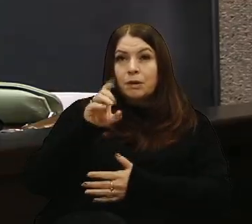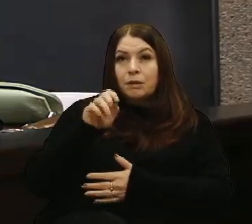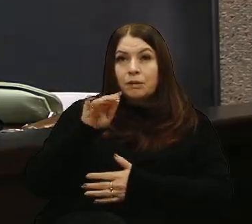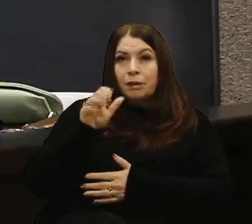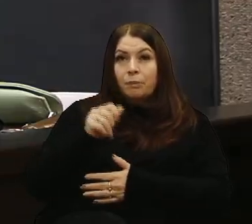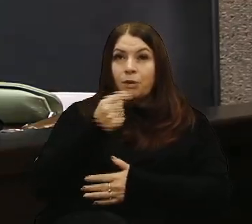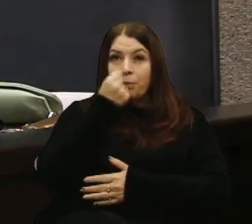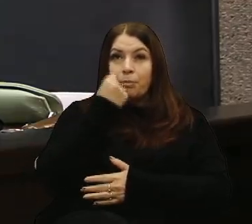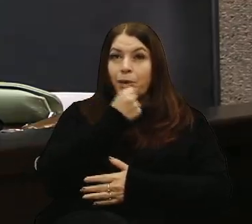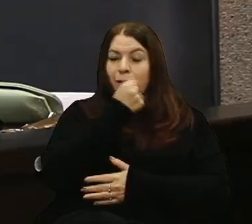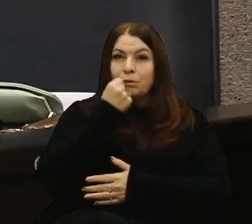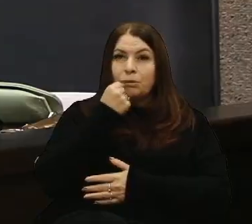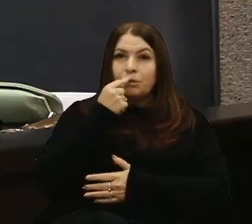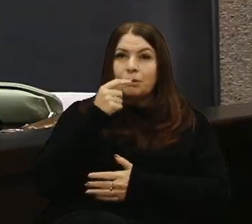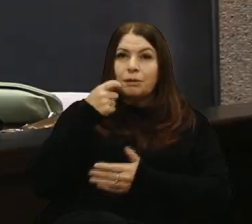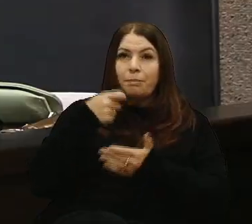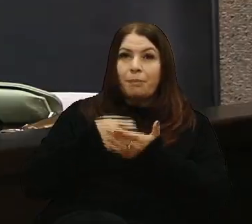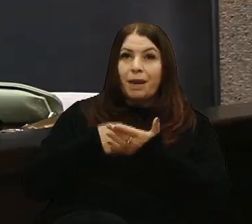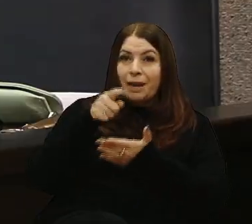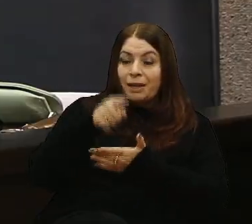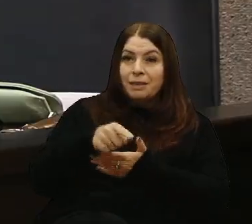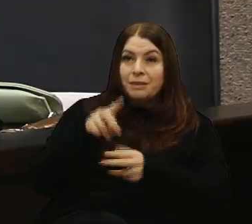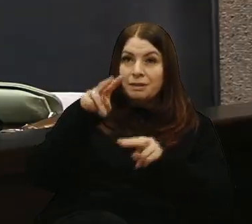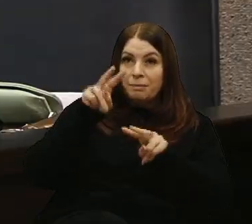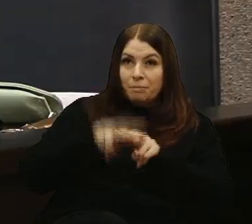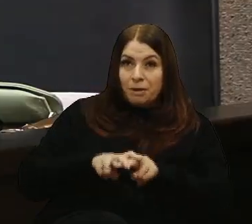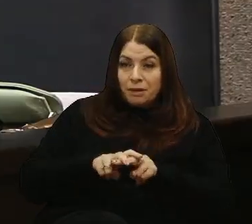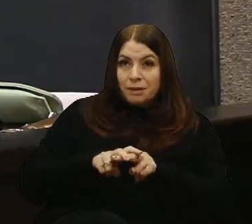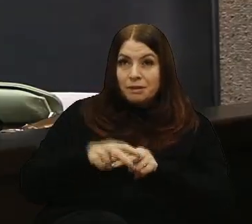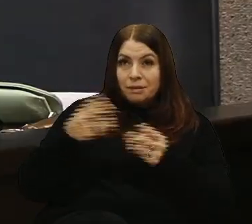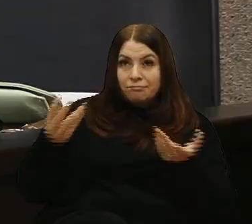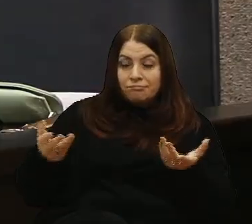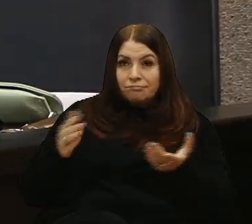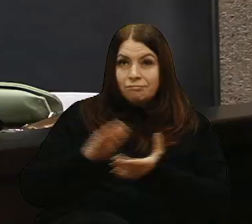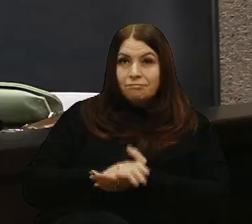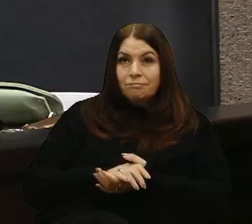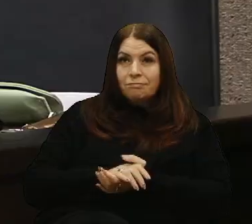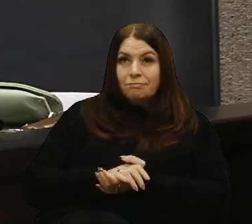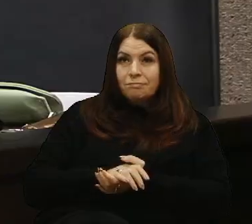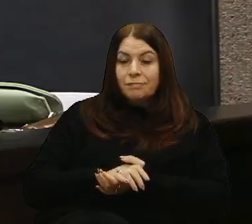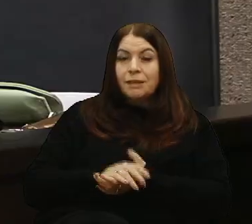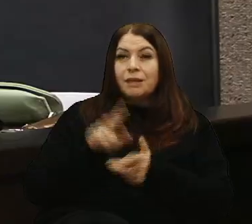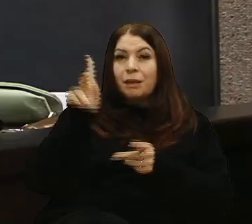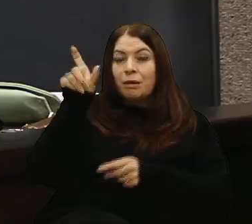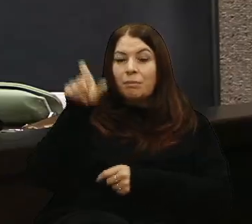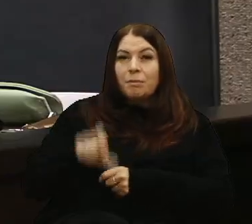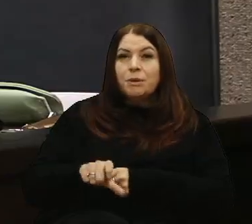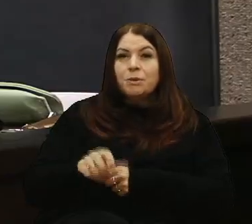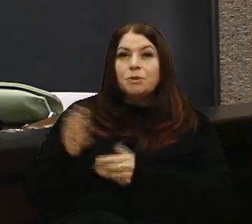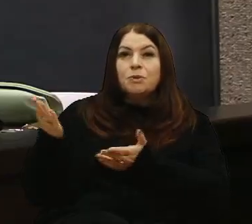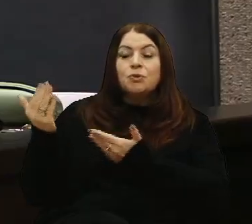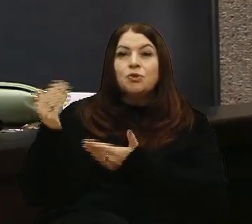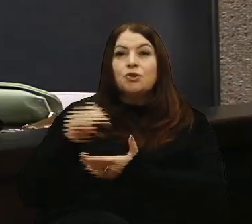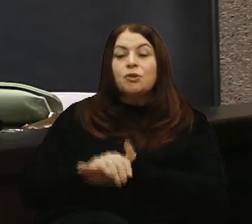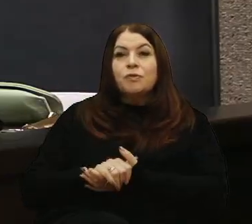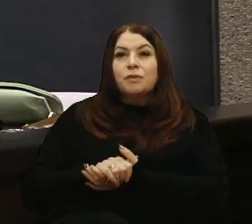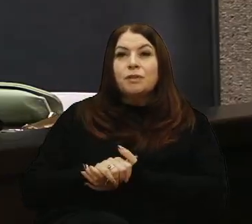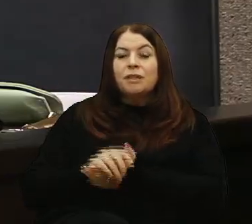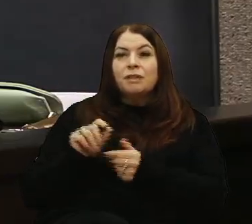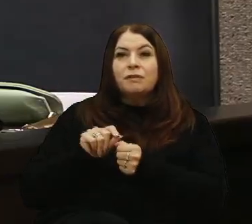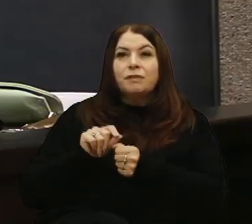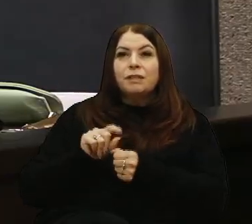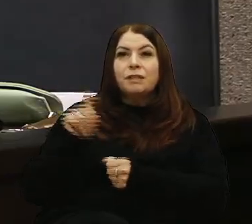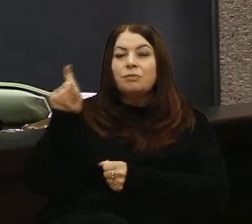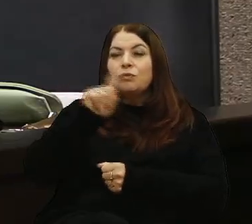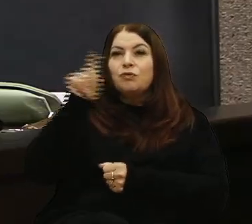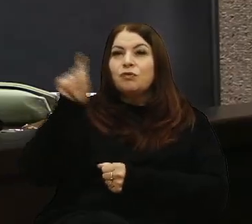Batom tem que pagar a pena, tem que ser presa e tudo mais, e aquela pessoa, o adolescente que fez uma